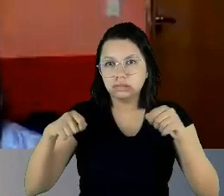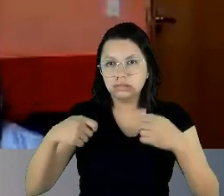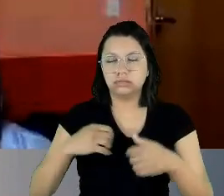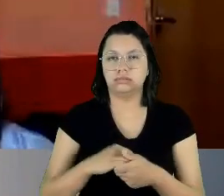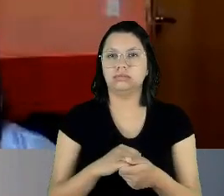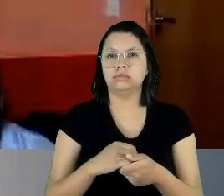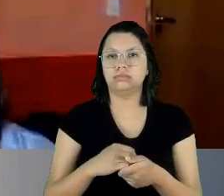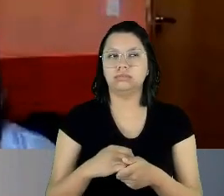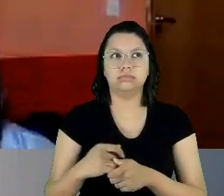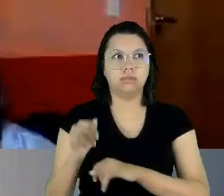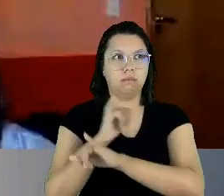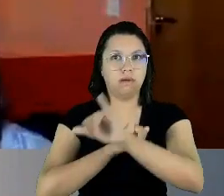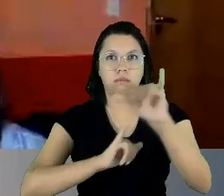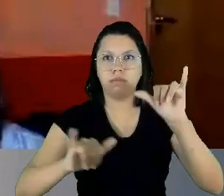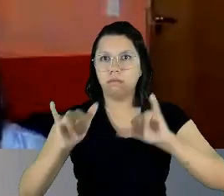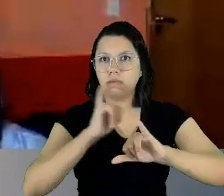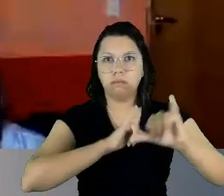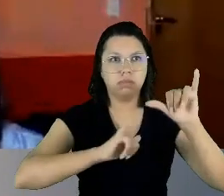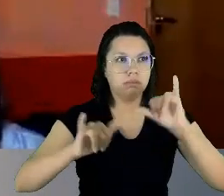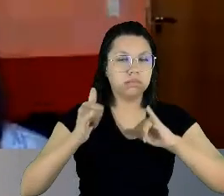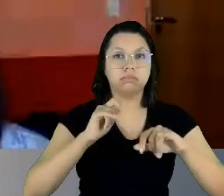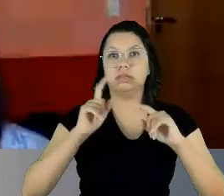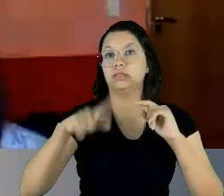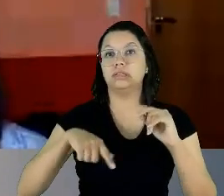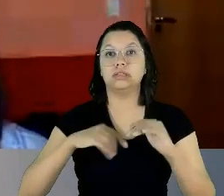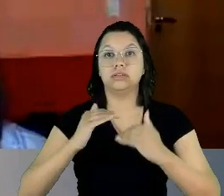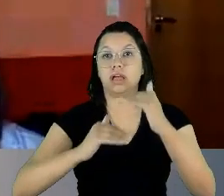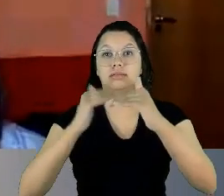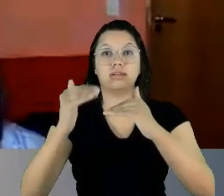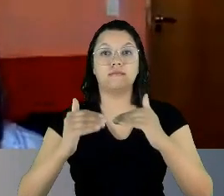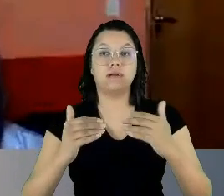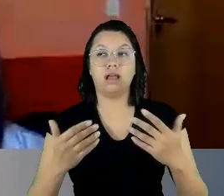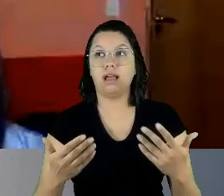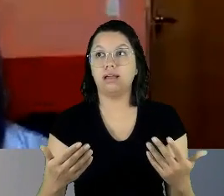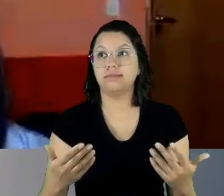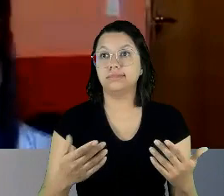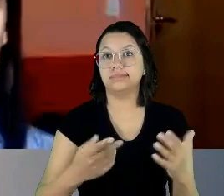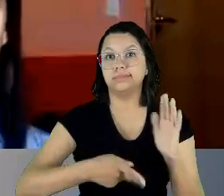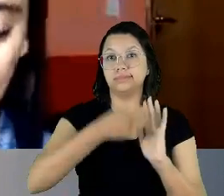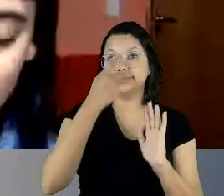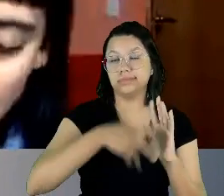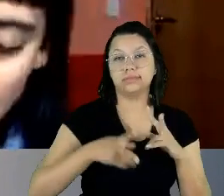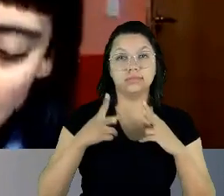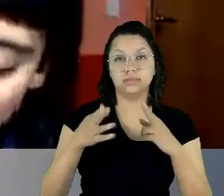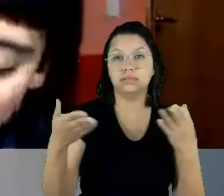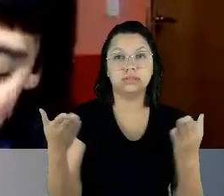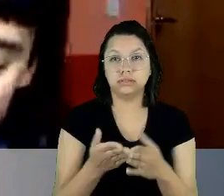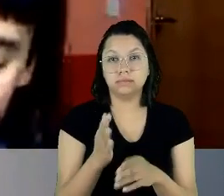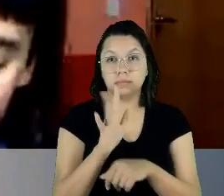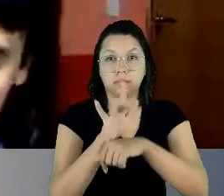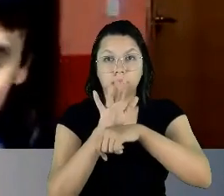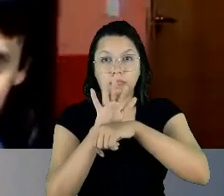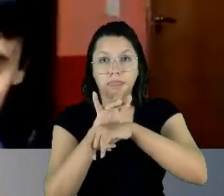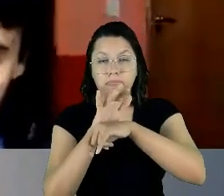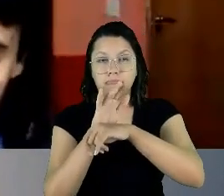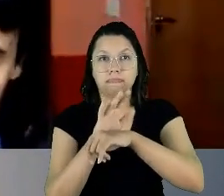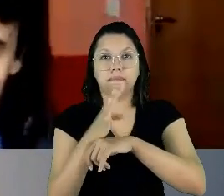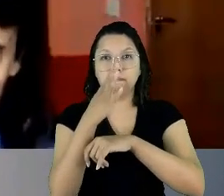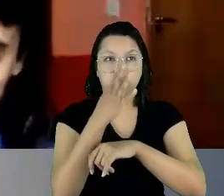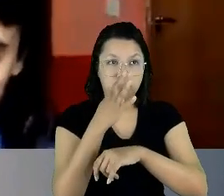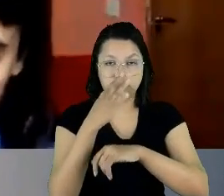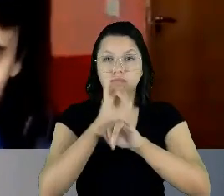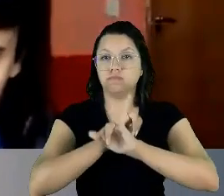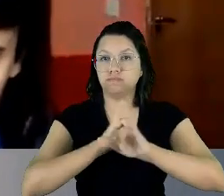circular. Então, é isso, seja através de projetos como esse, de exibição desse documentário, que